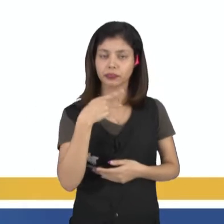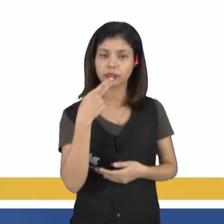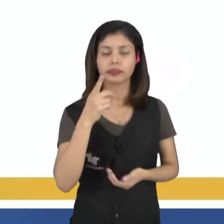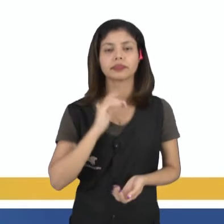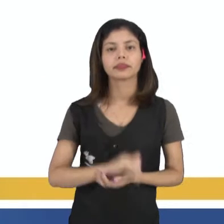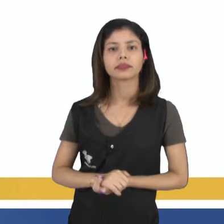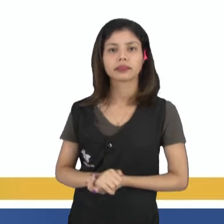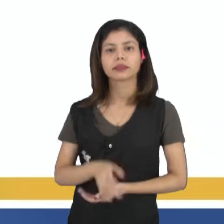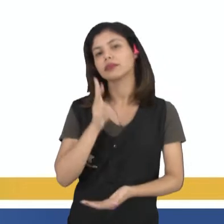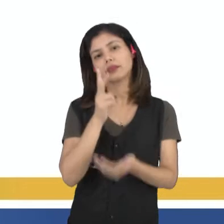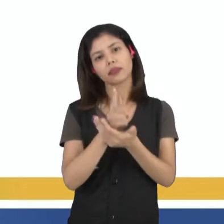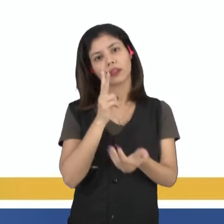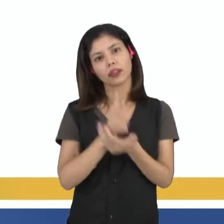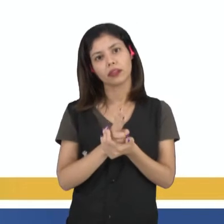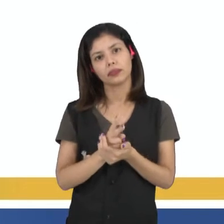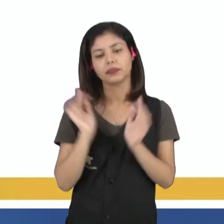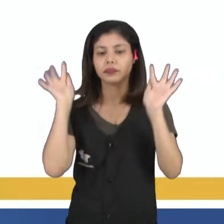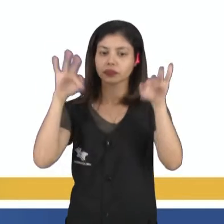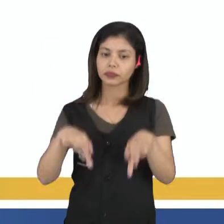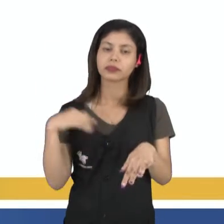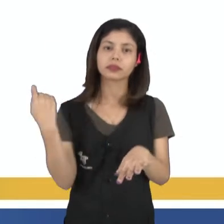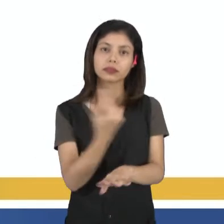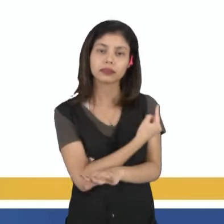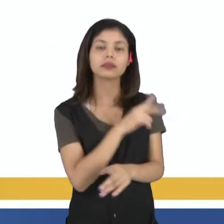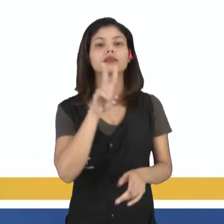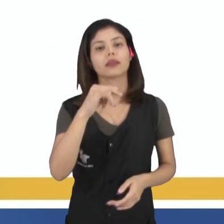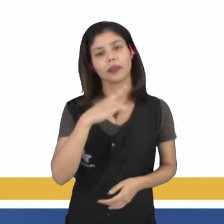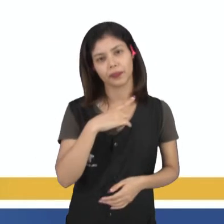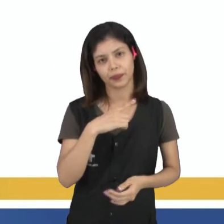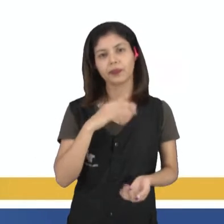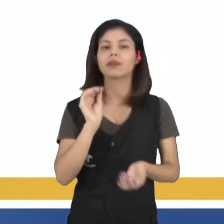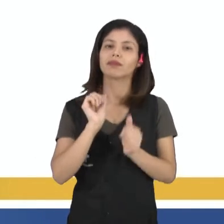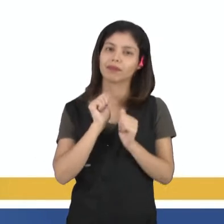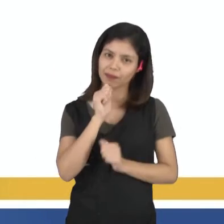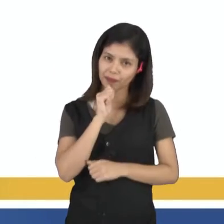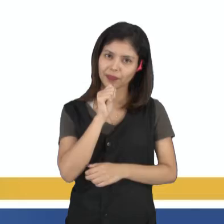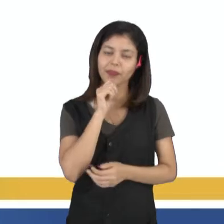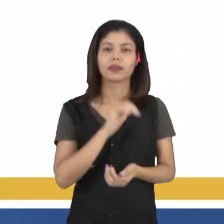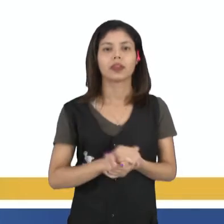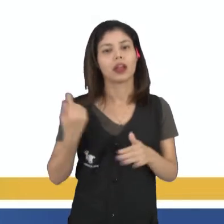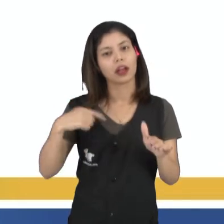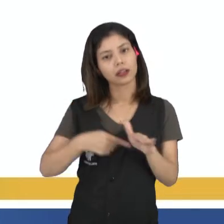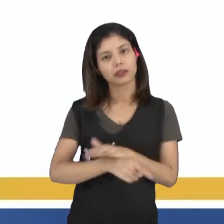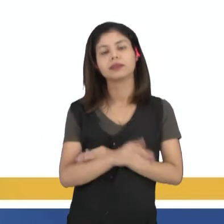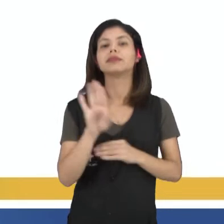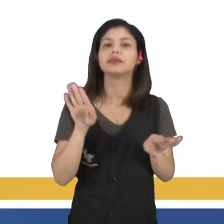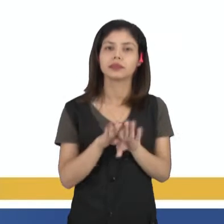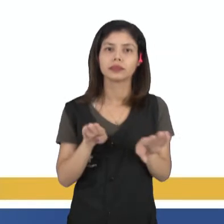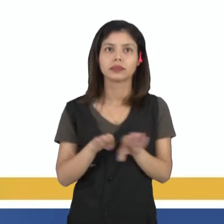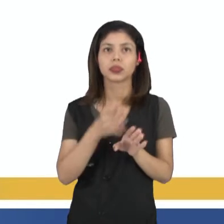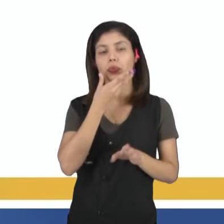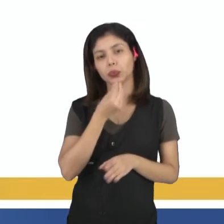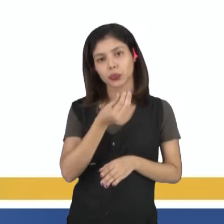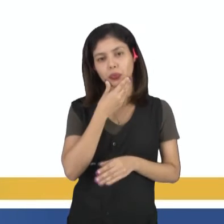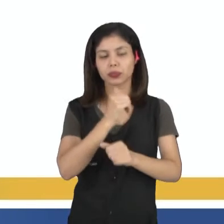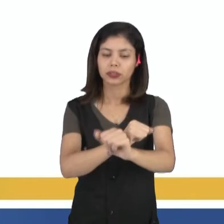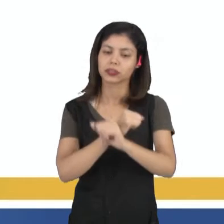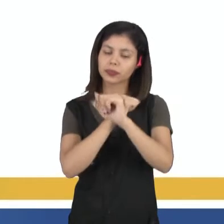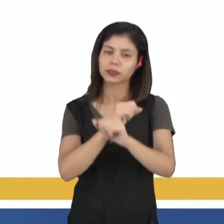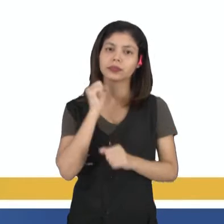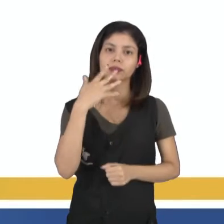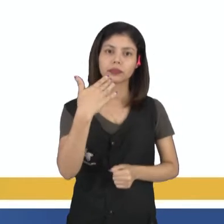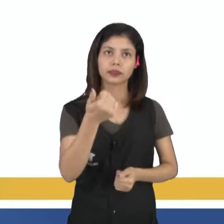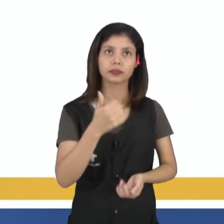né falando que a mesmo com o fim do tráfico a gente já vai ter gradualmente aí a entrada desses homens escravizados